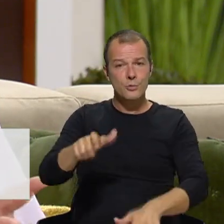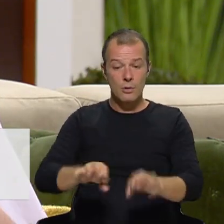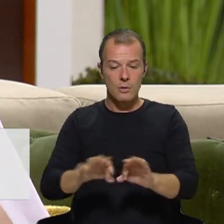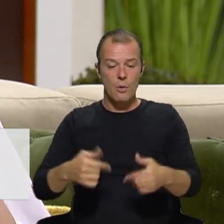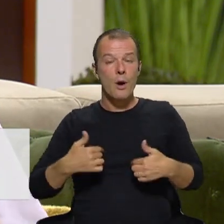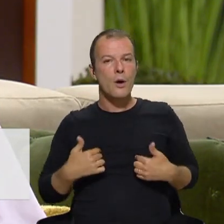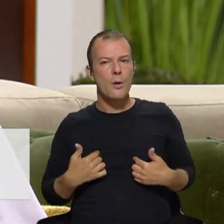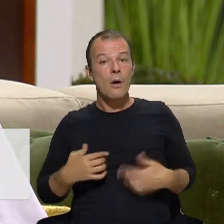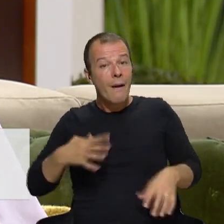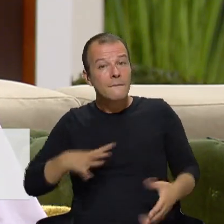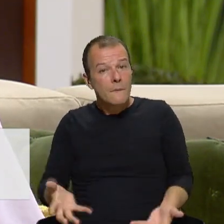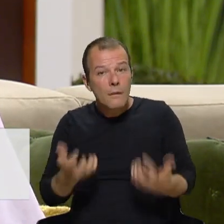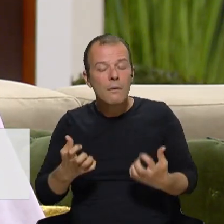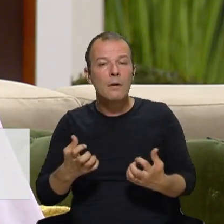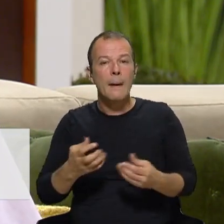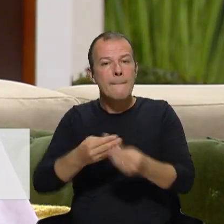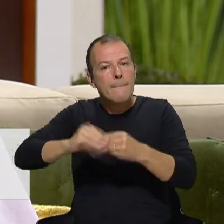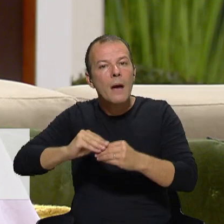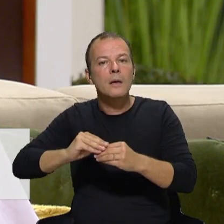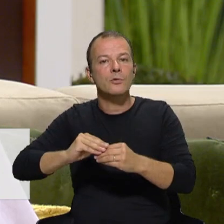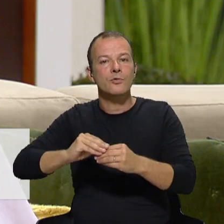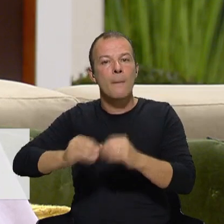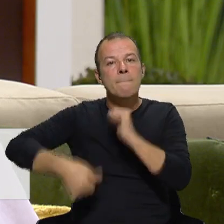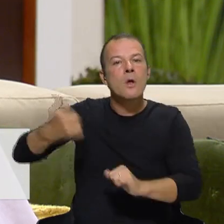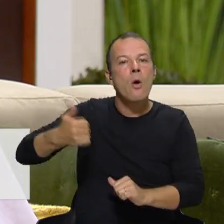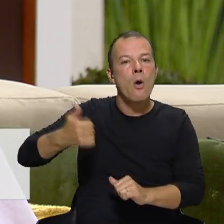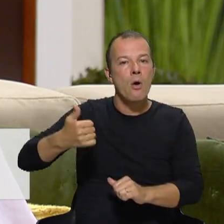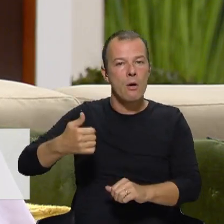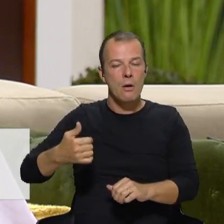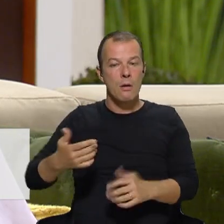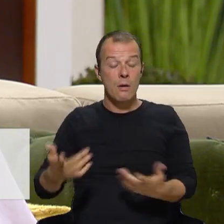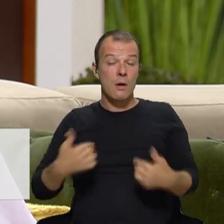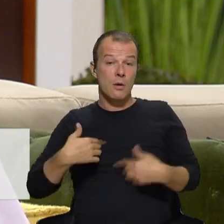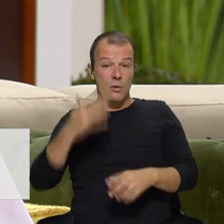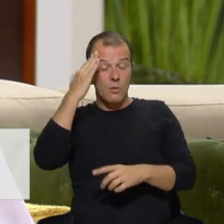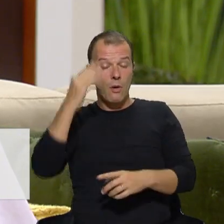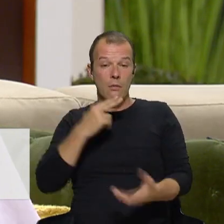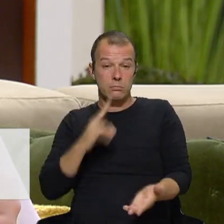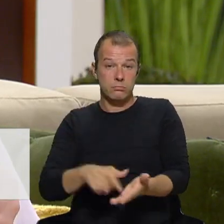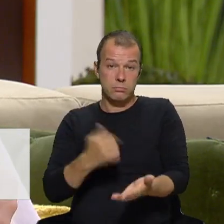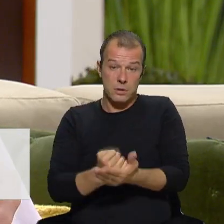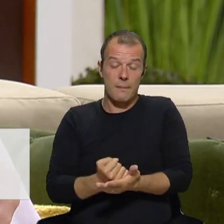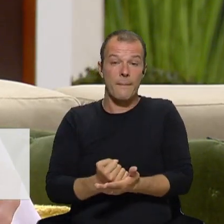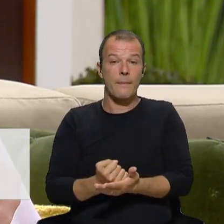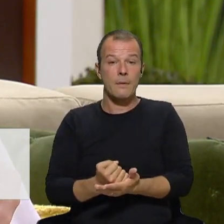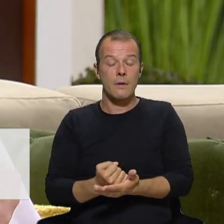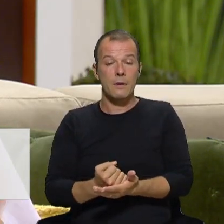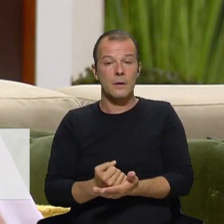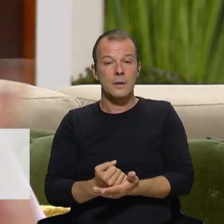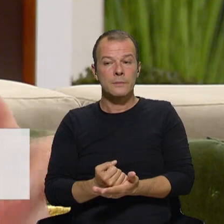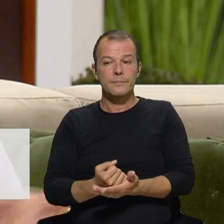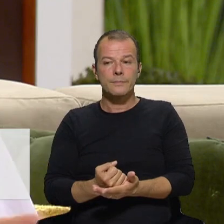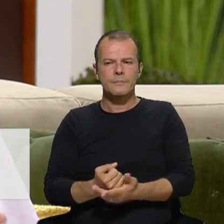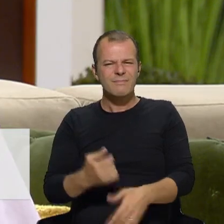eu, querem mais e melhor. E eu acredito sempre que